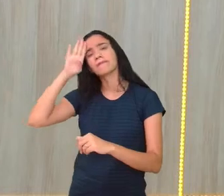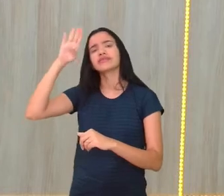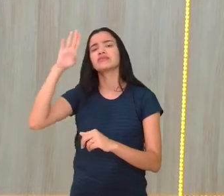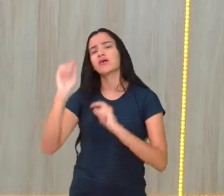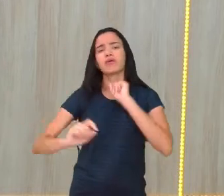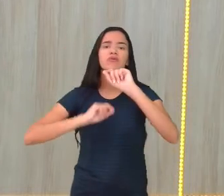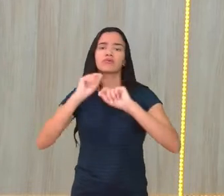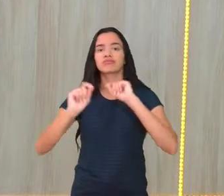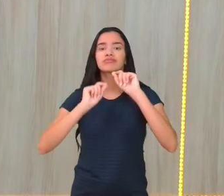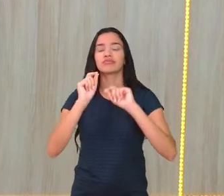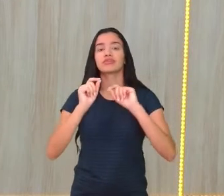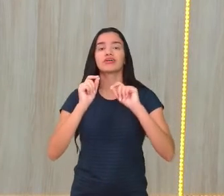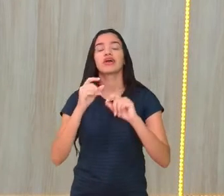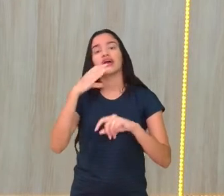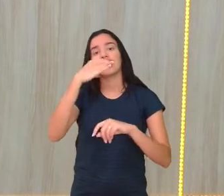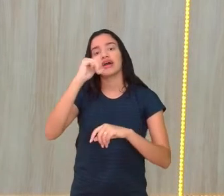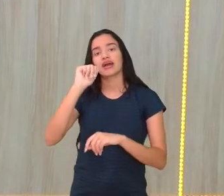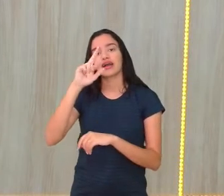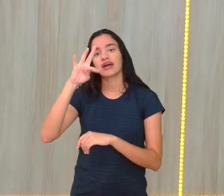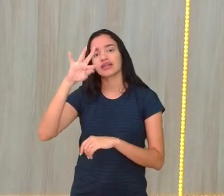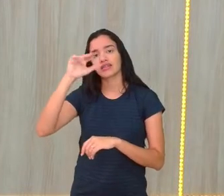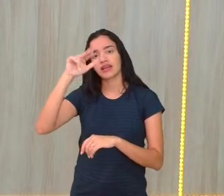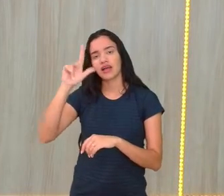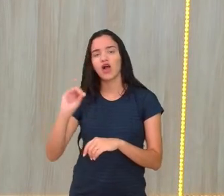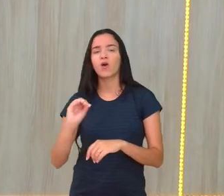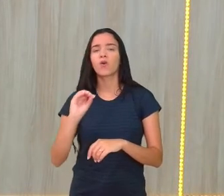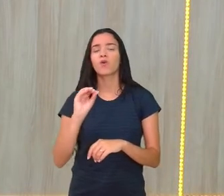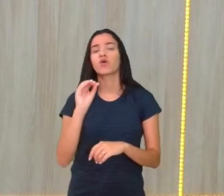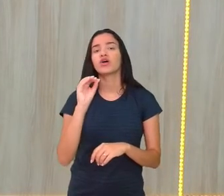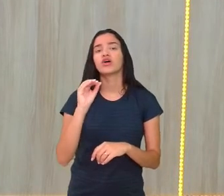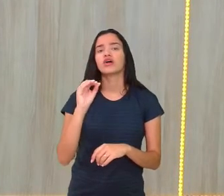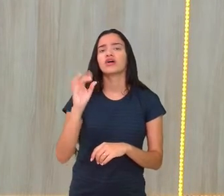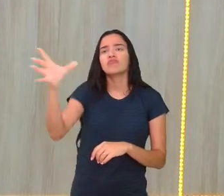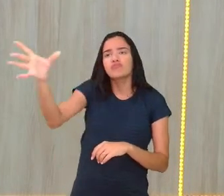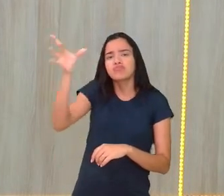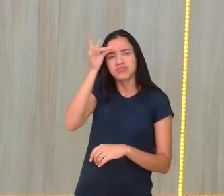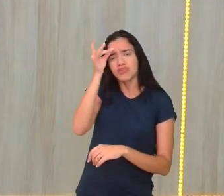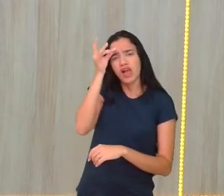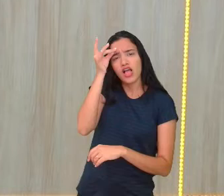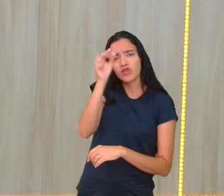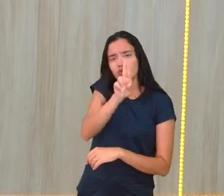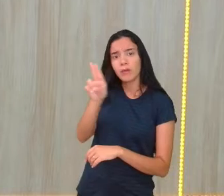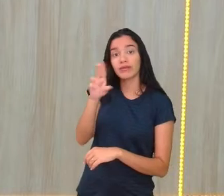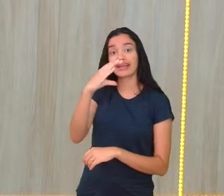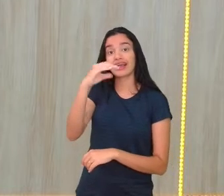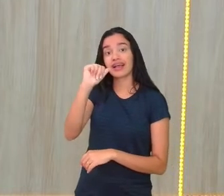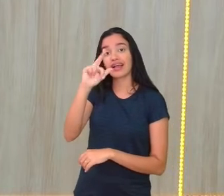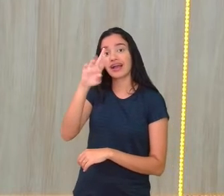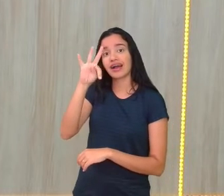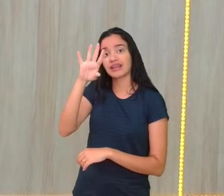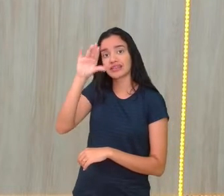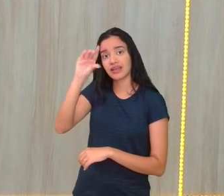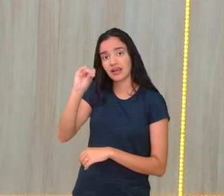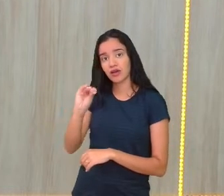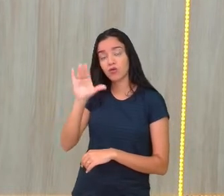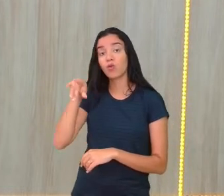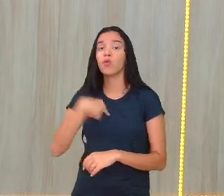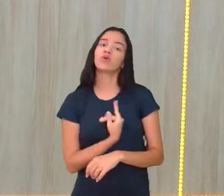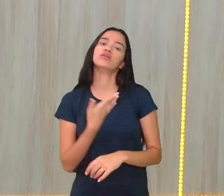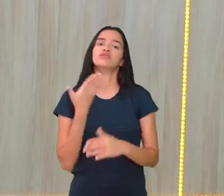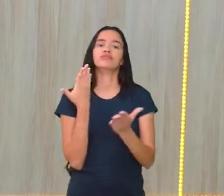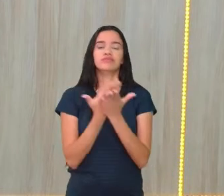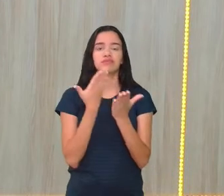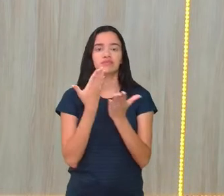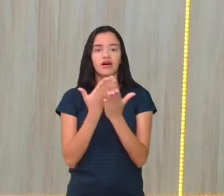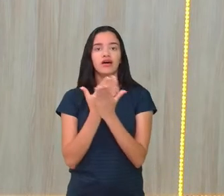principal foi Cartago. Grave esse nome, Cartago, porque ele será muito importante quando a gente for